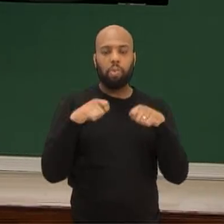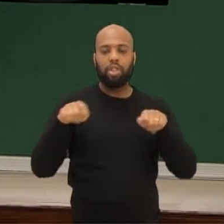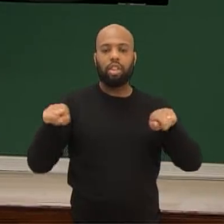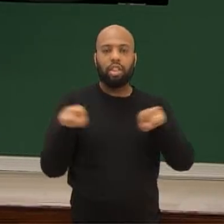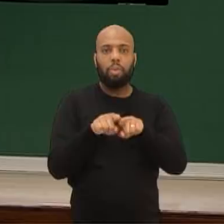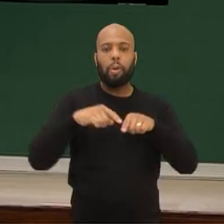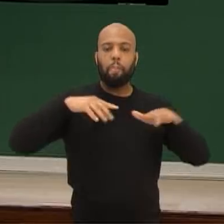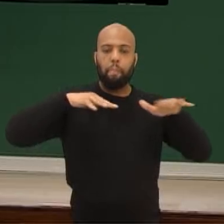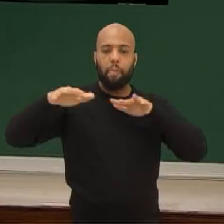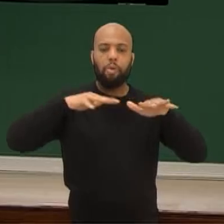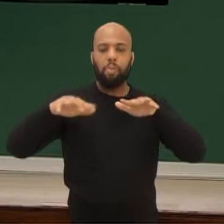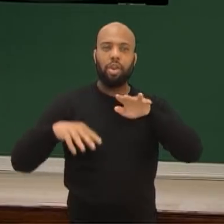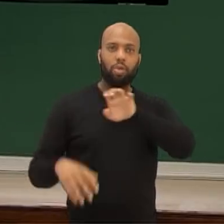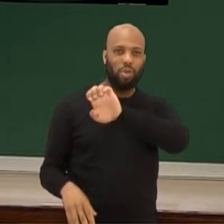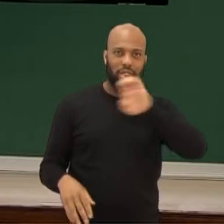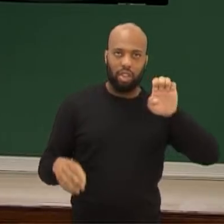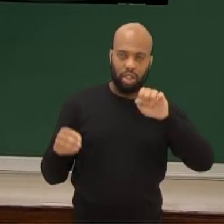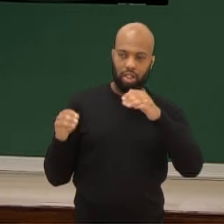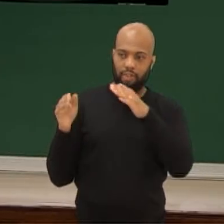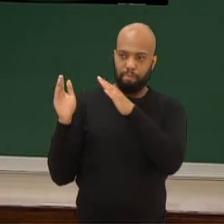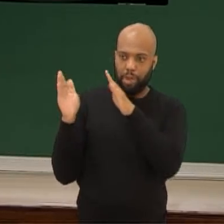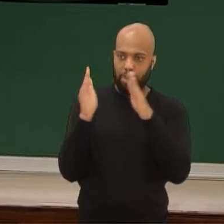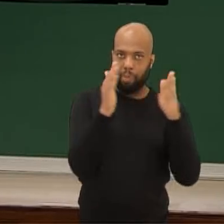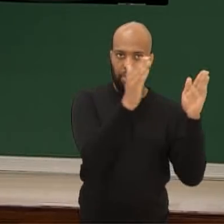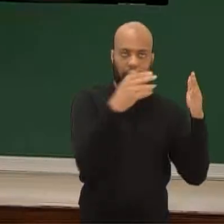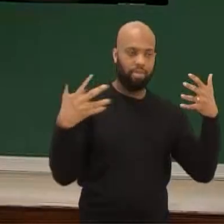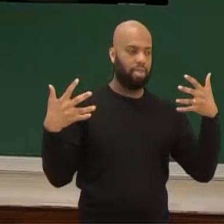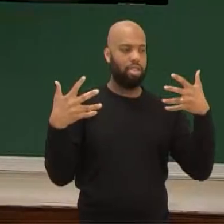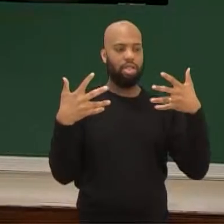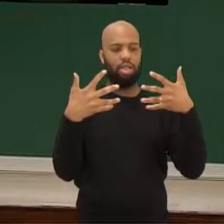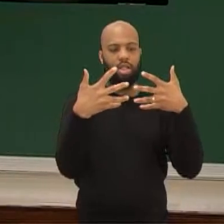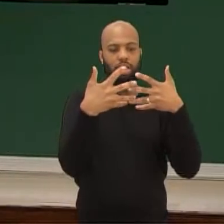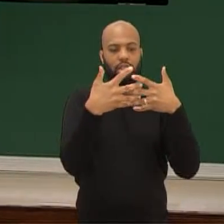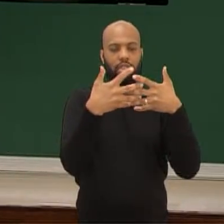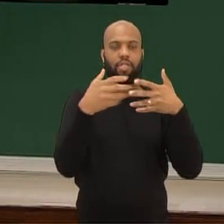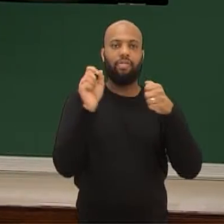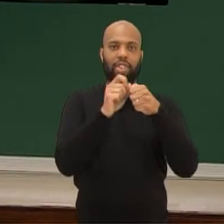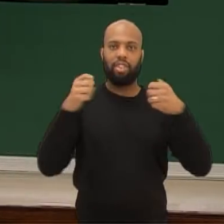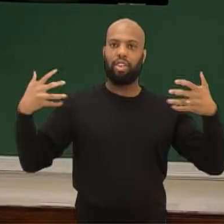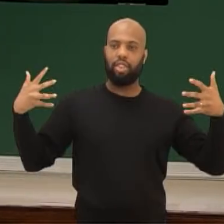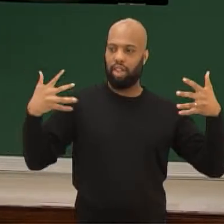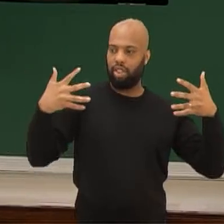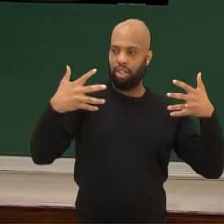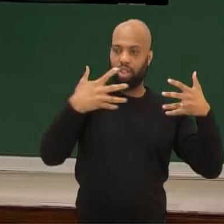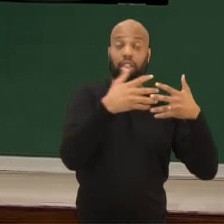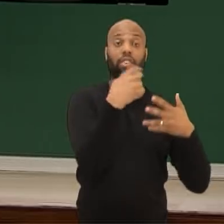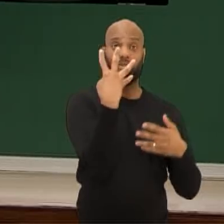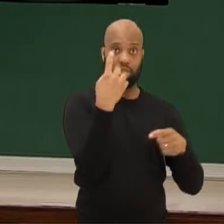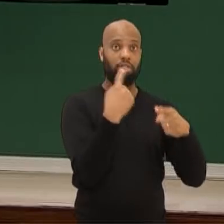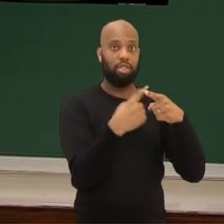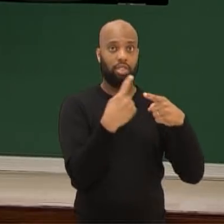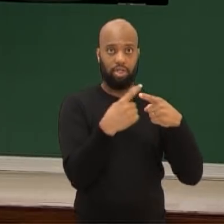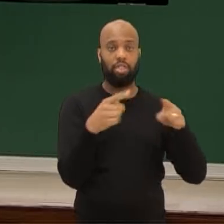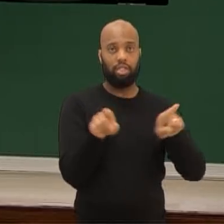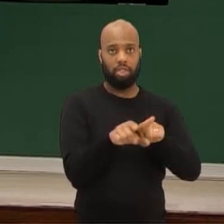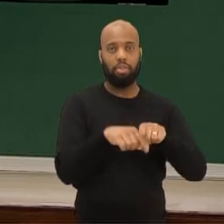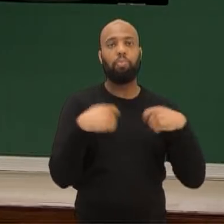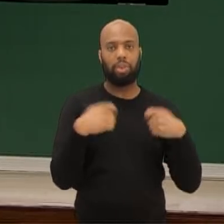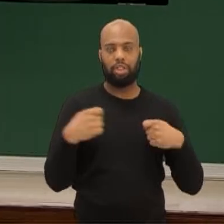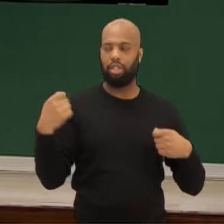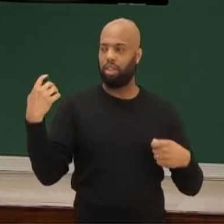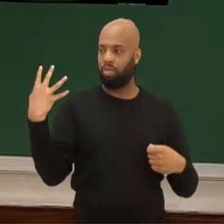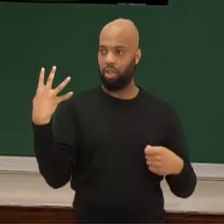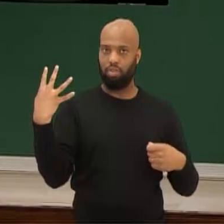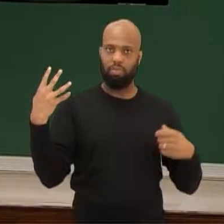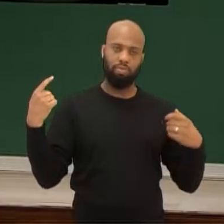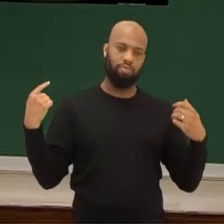retornando mais 4 vezes para que ela vá para o encaixe correto. Então, a gente vai 4 vezes... para a